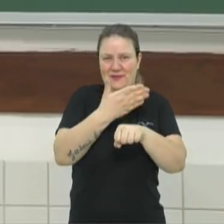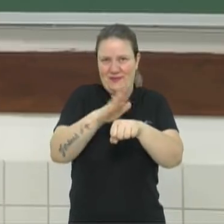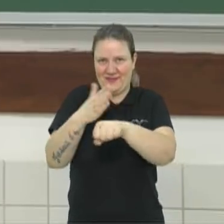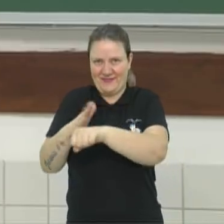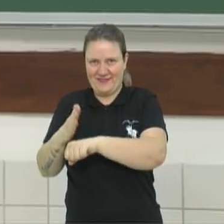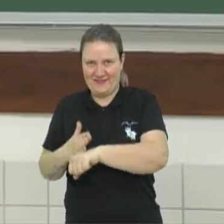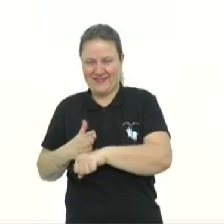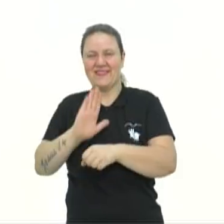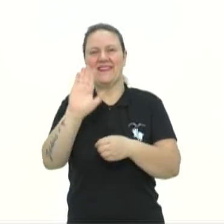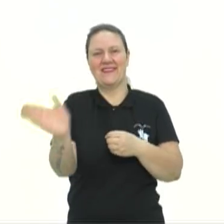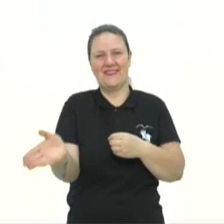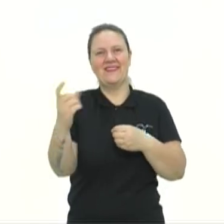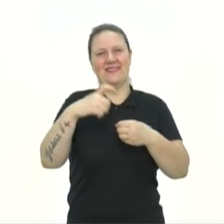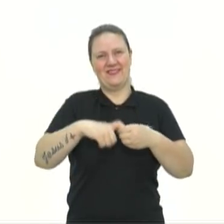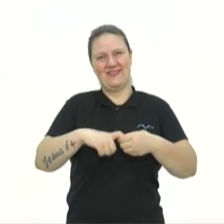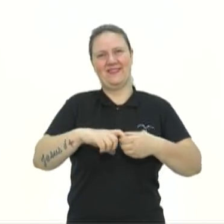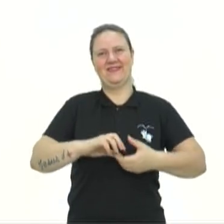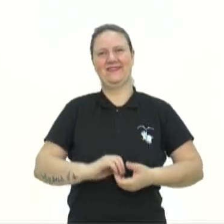eu já retorno.